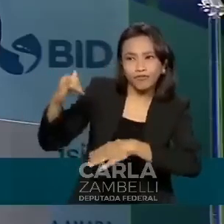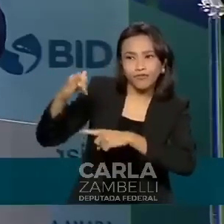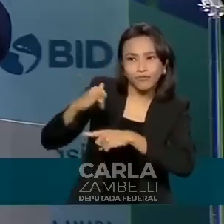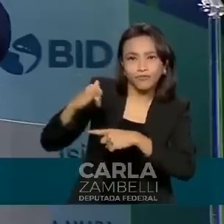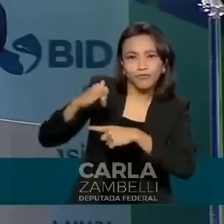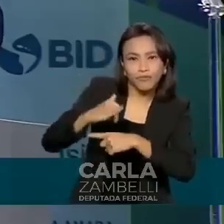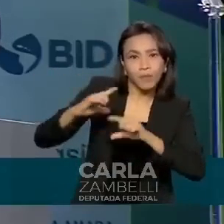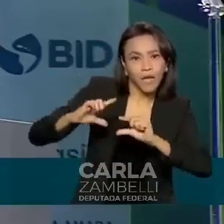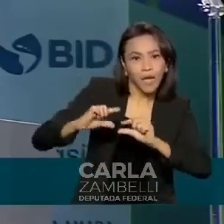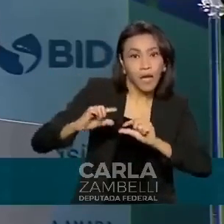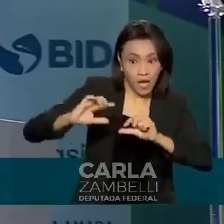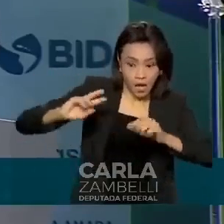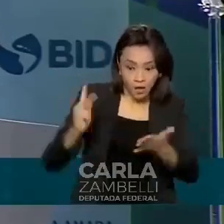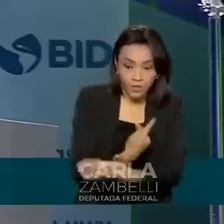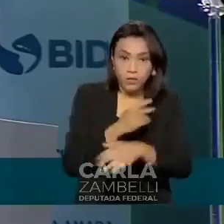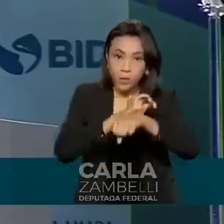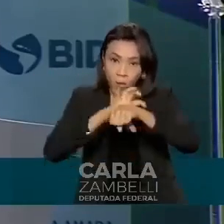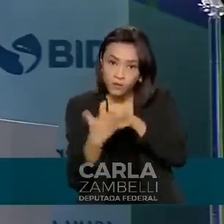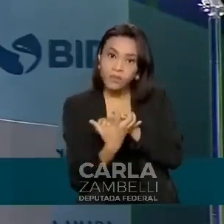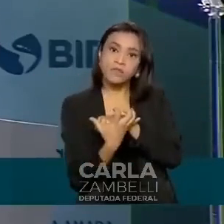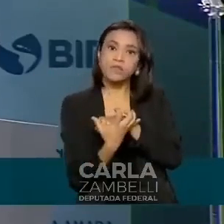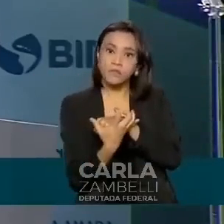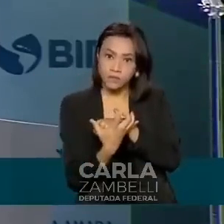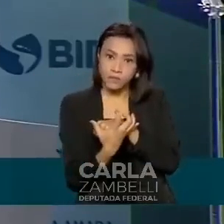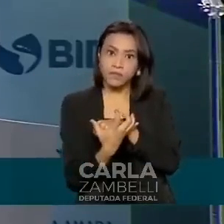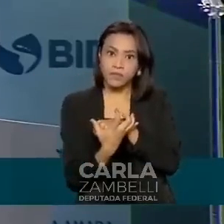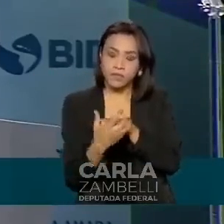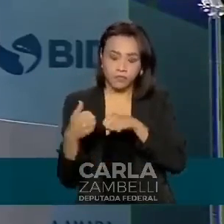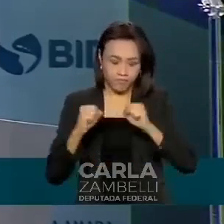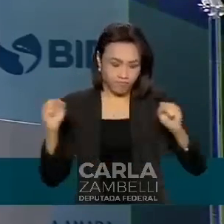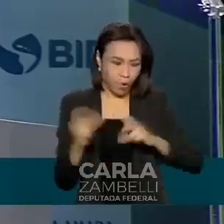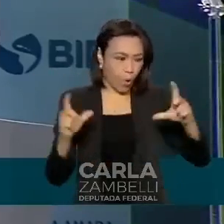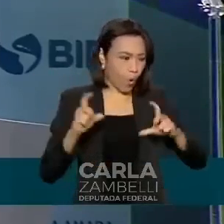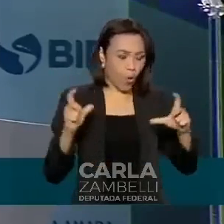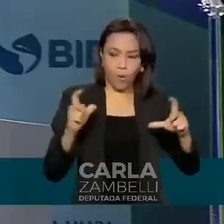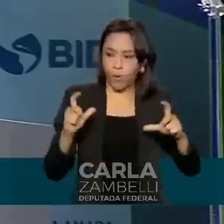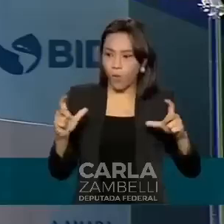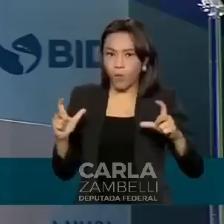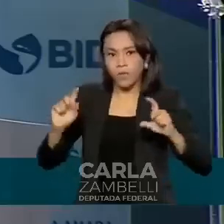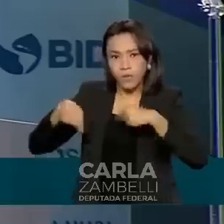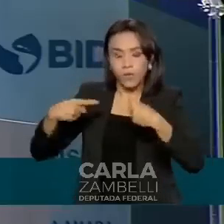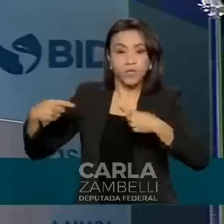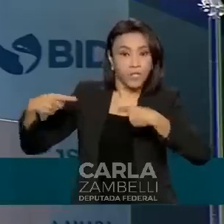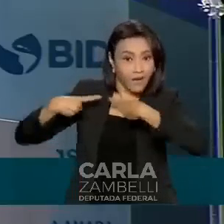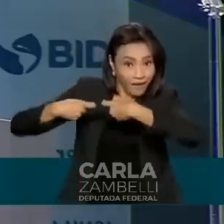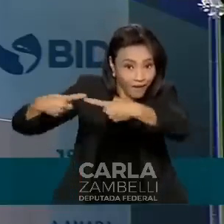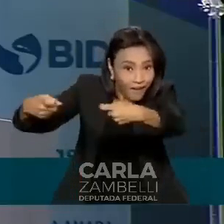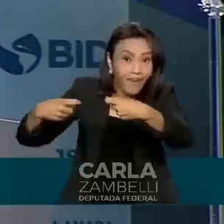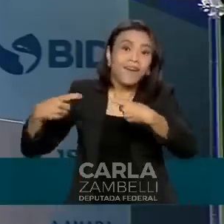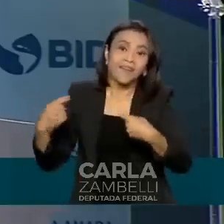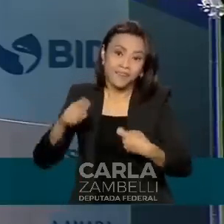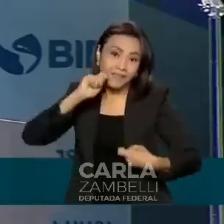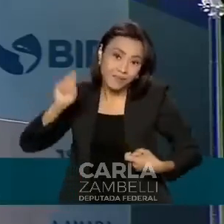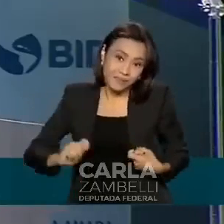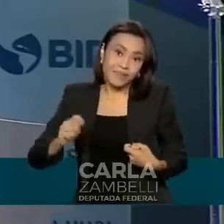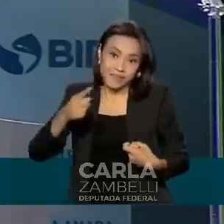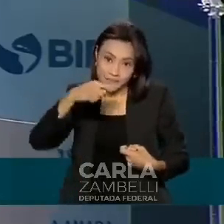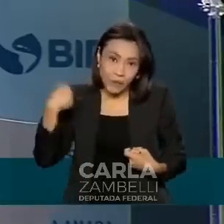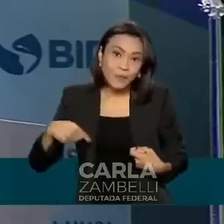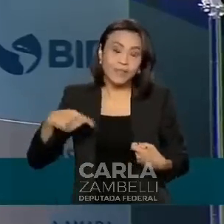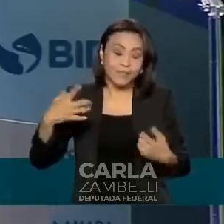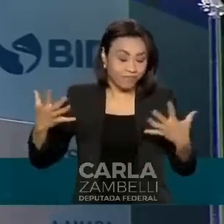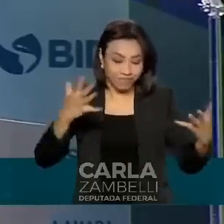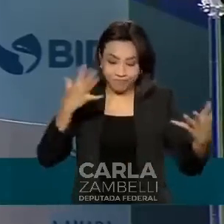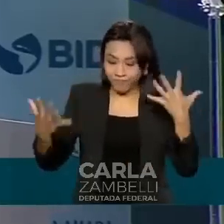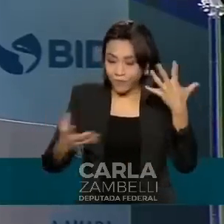tentando um ponto suave quando vem o convite bom e quando veio tem um choque adverso uma festa quando veio a guerra você compra desorganizou as